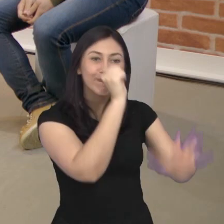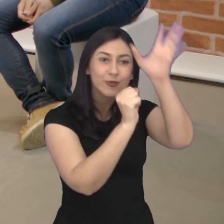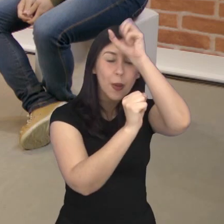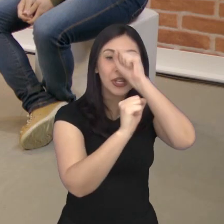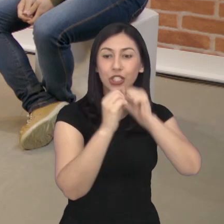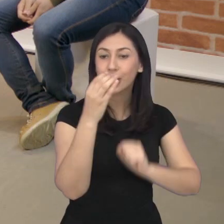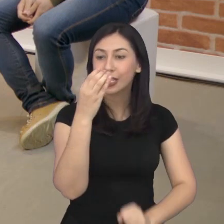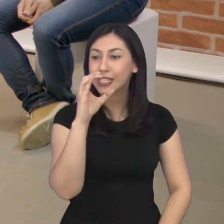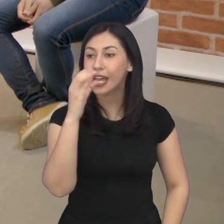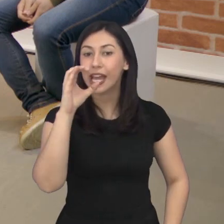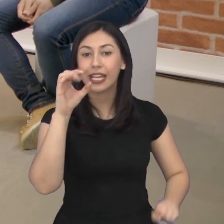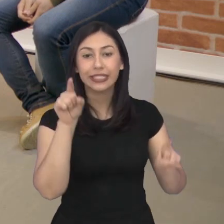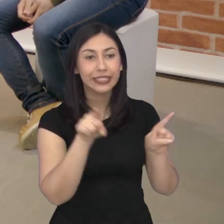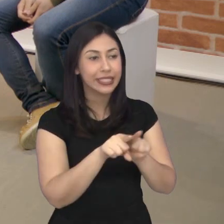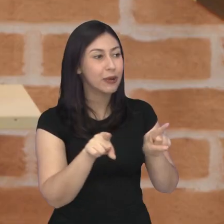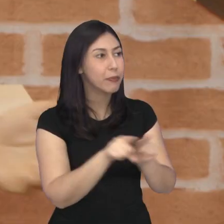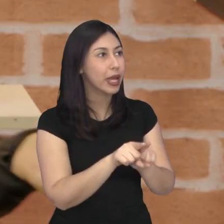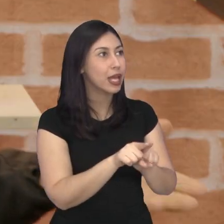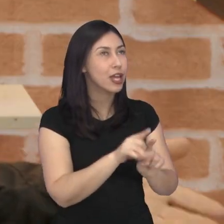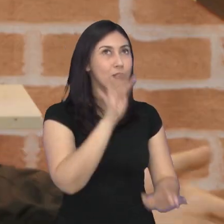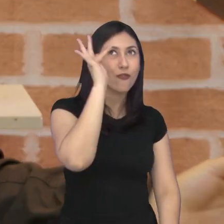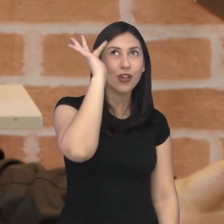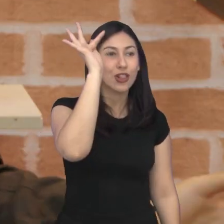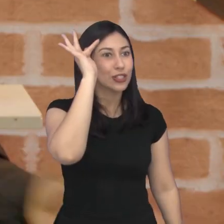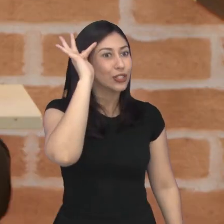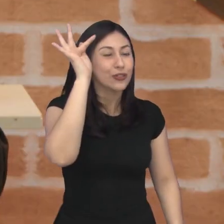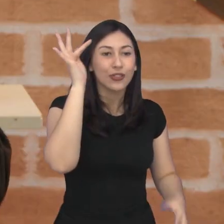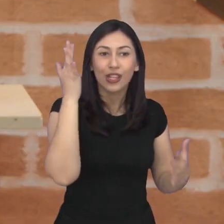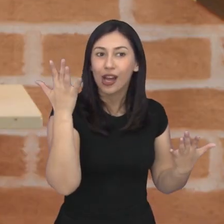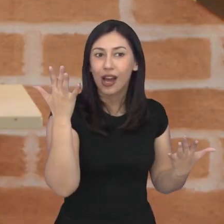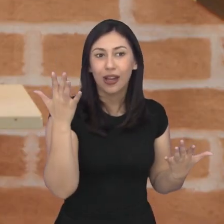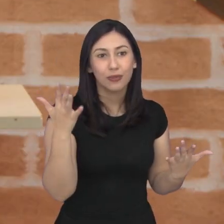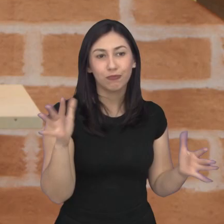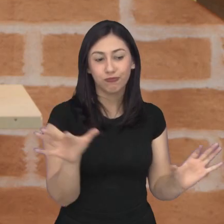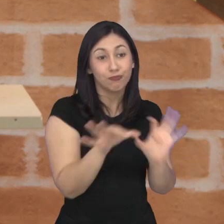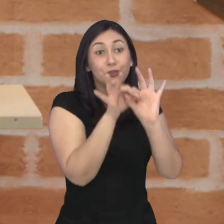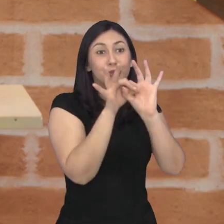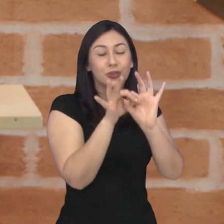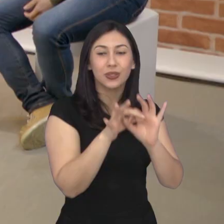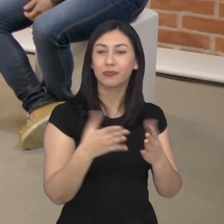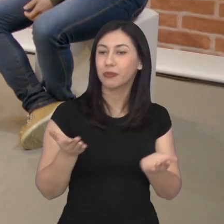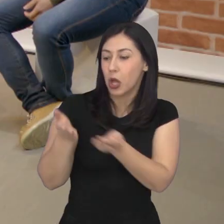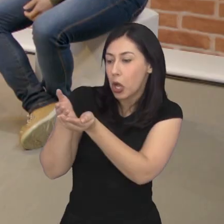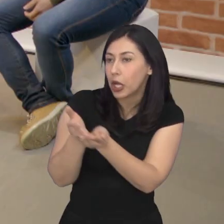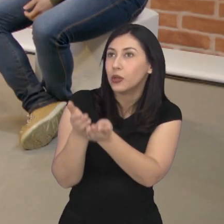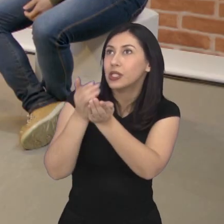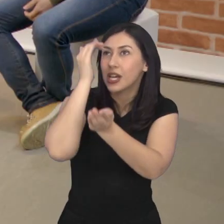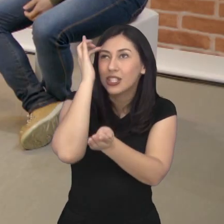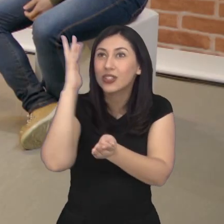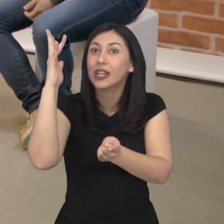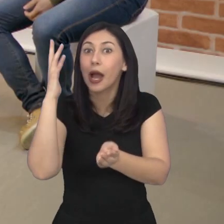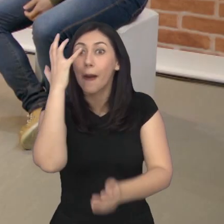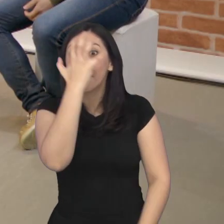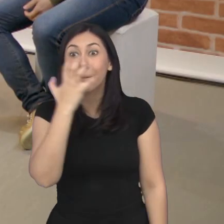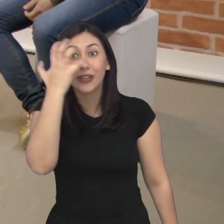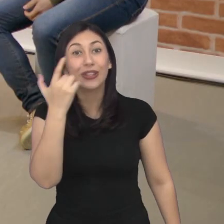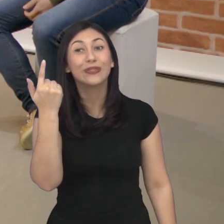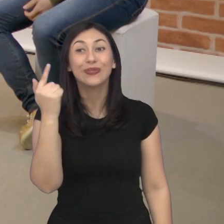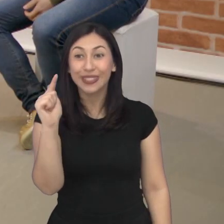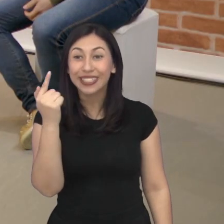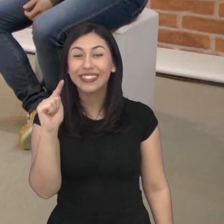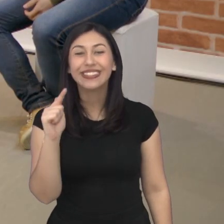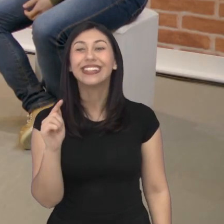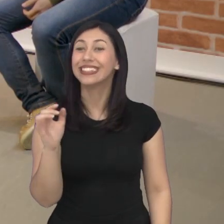natureza, a ciência junta, um pouco de filosofia, pronto, dá uma fusão Já incrível. era. Canoísta, sonhador e apaixonado por